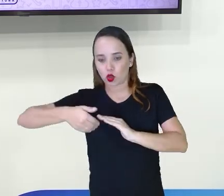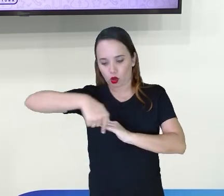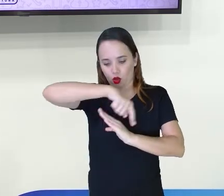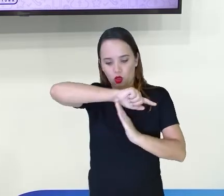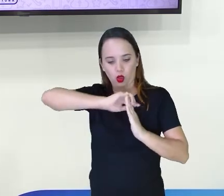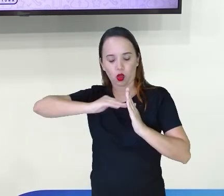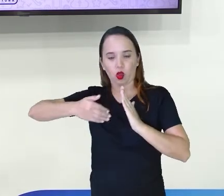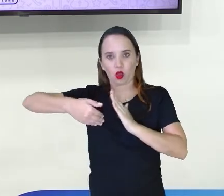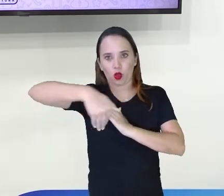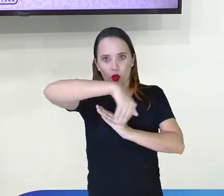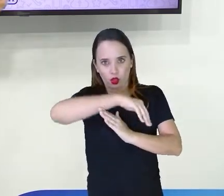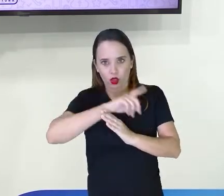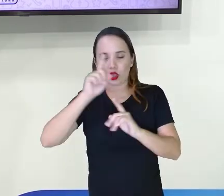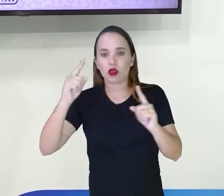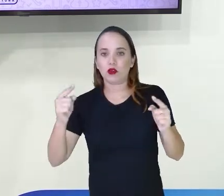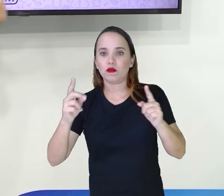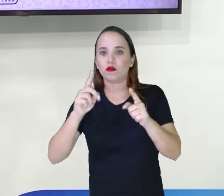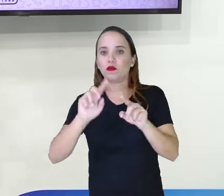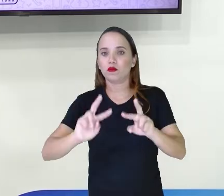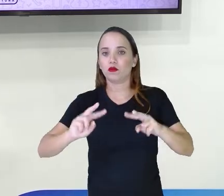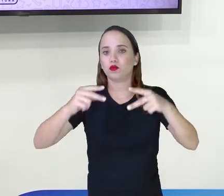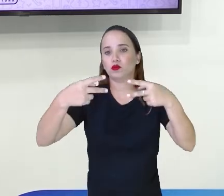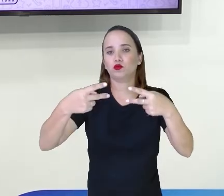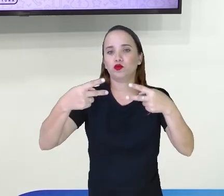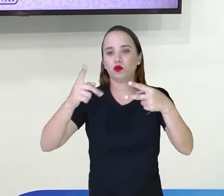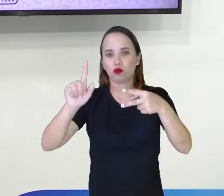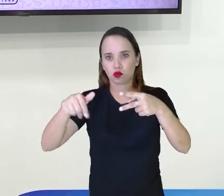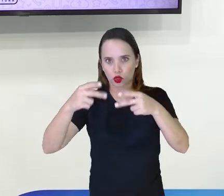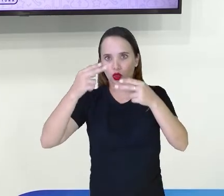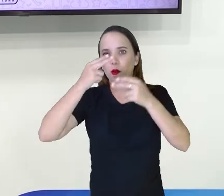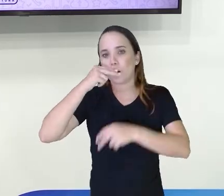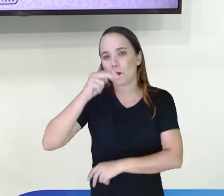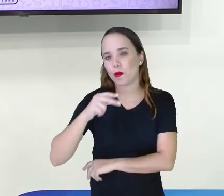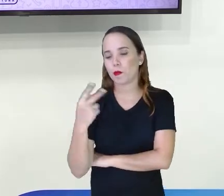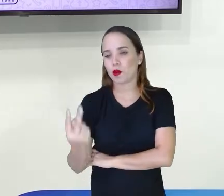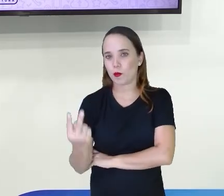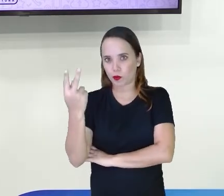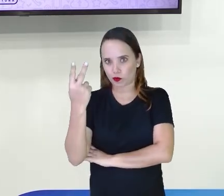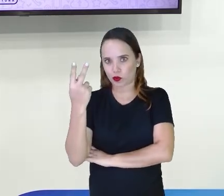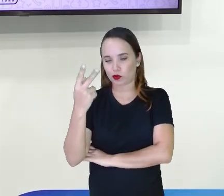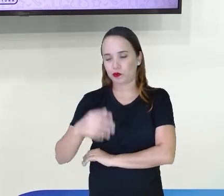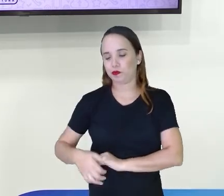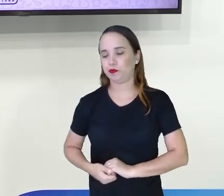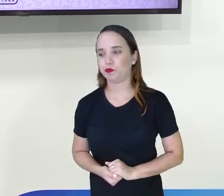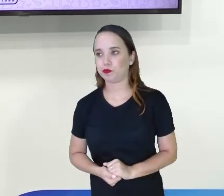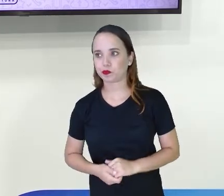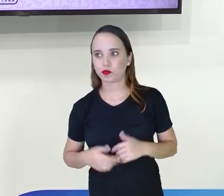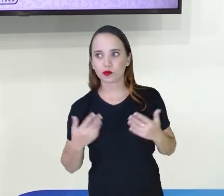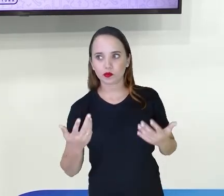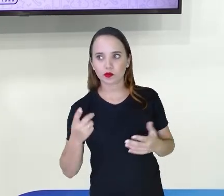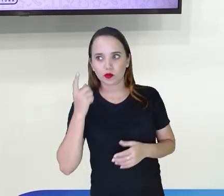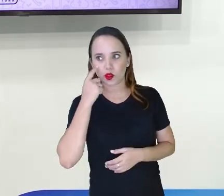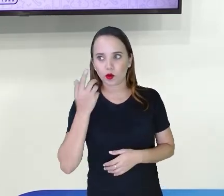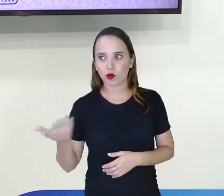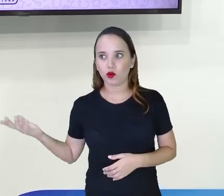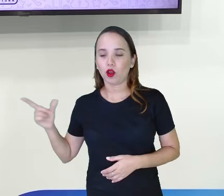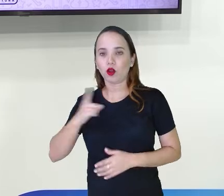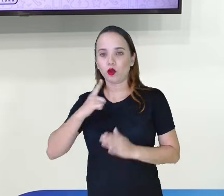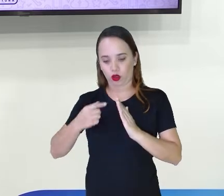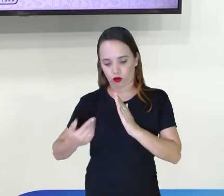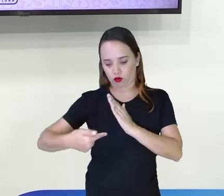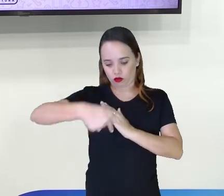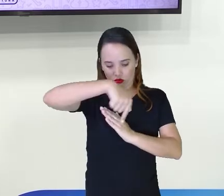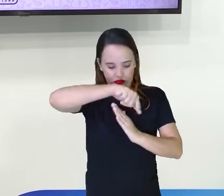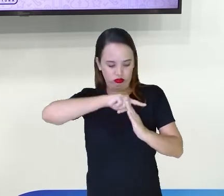laterais vezes 2, que dará exatamente a quantidade de arestas. Eu tenho 6 faces